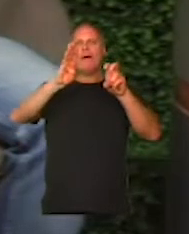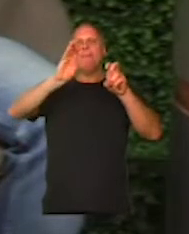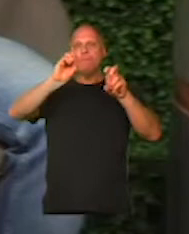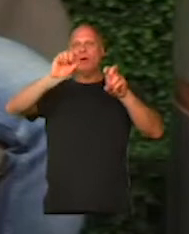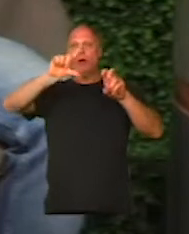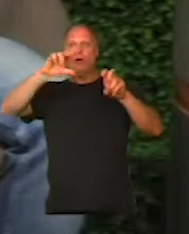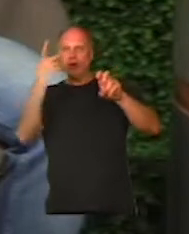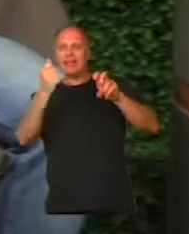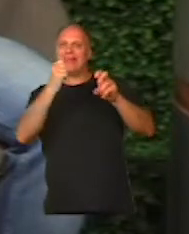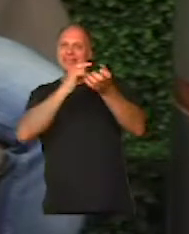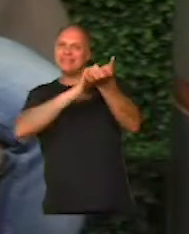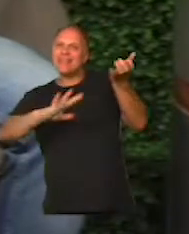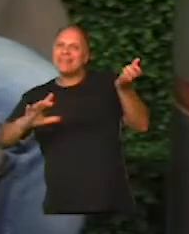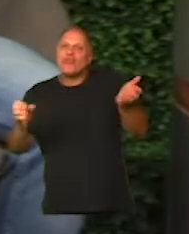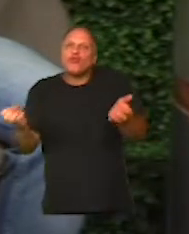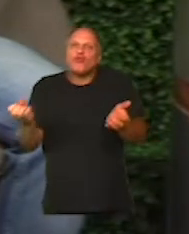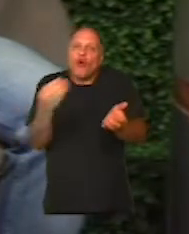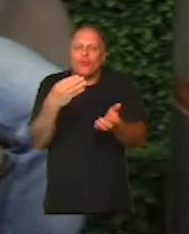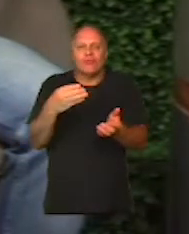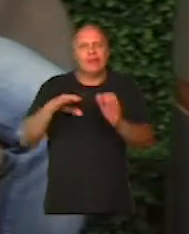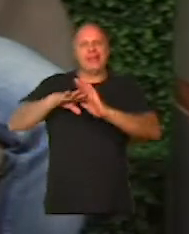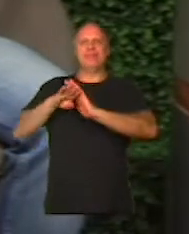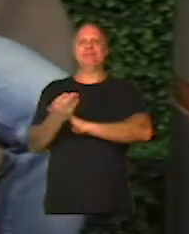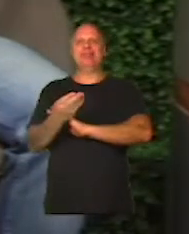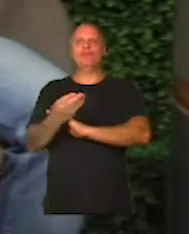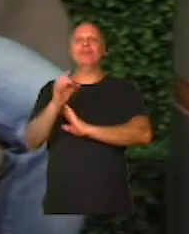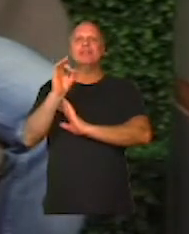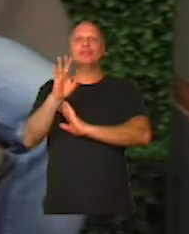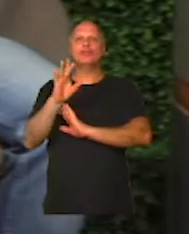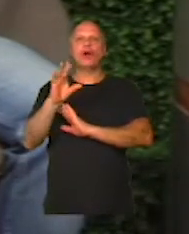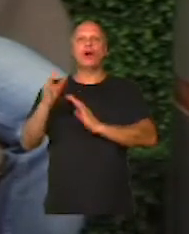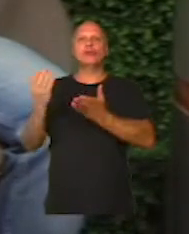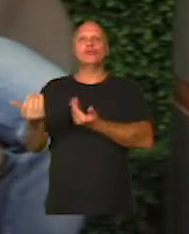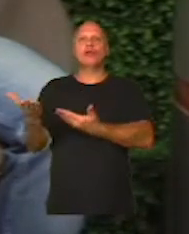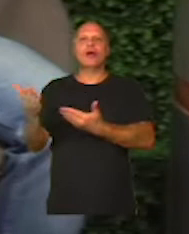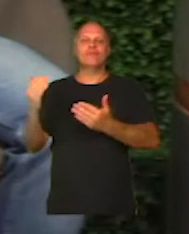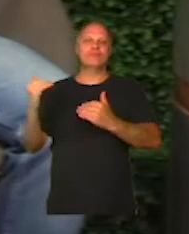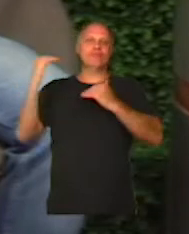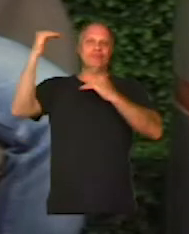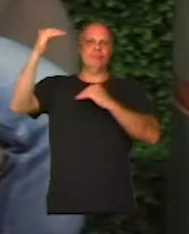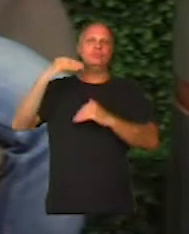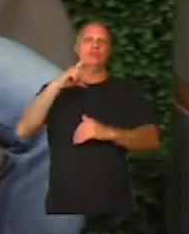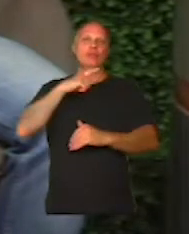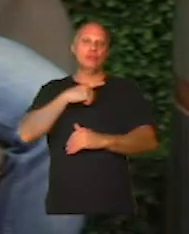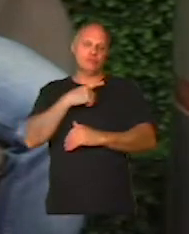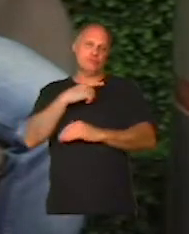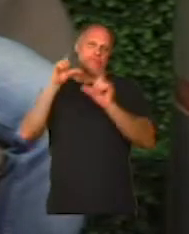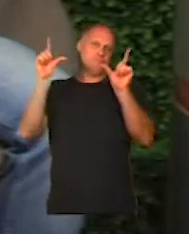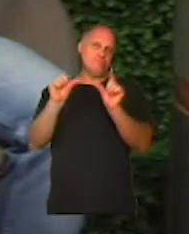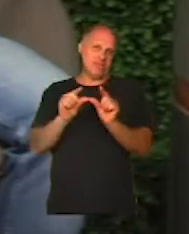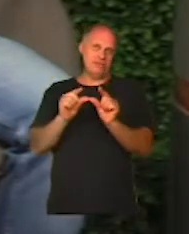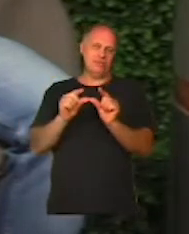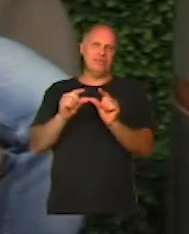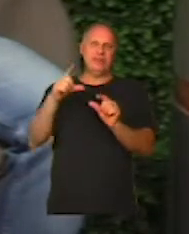vem com outra cara. Assim. Vão ser só os 9 atores, né? Os 9 personagens. Entre eles,